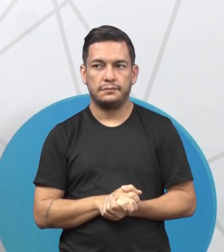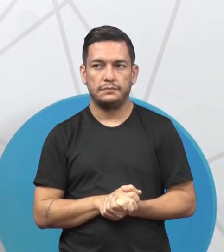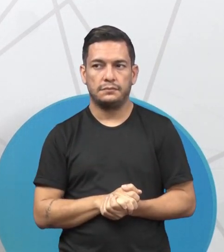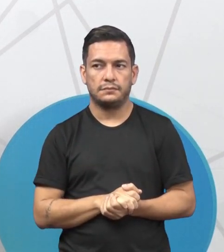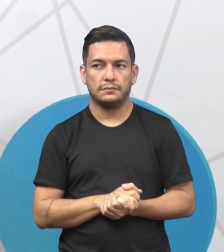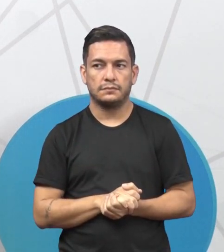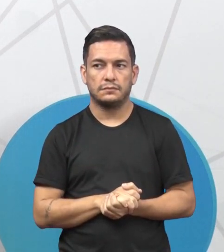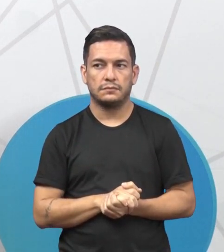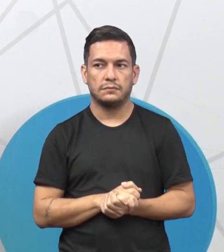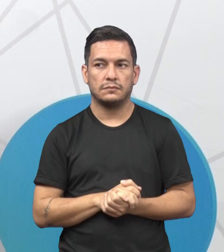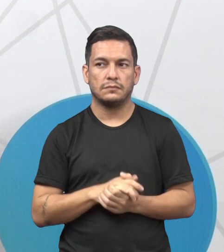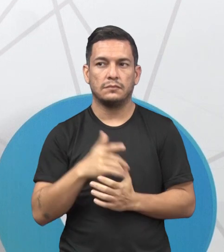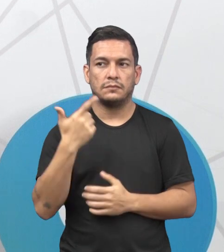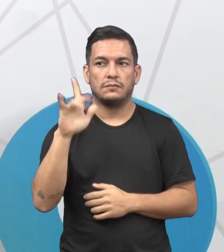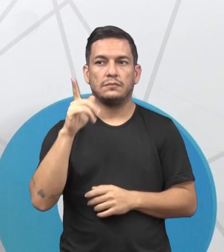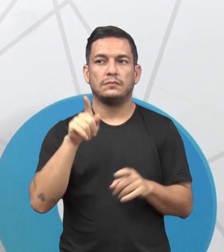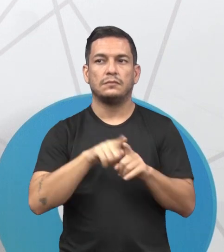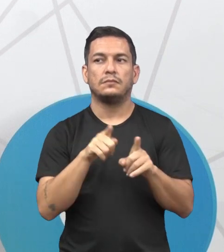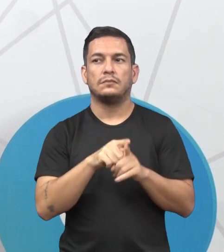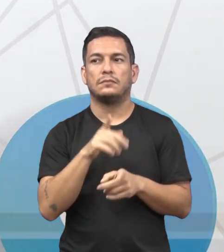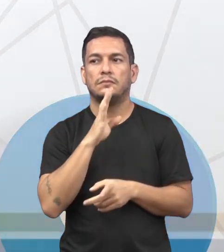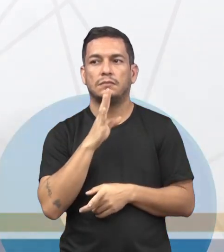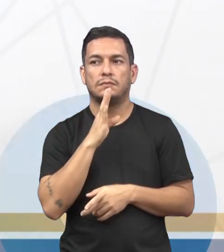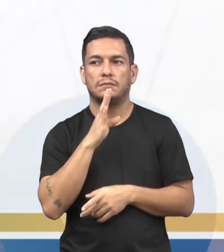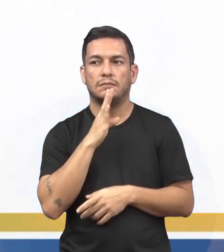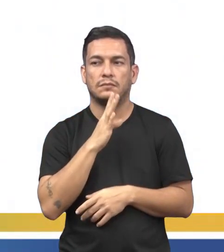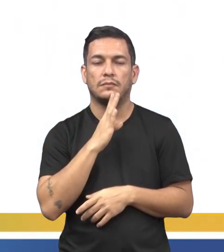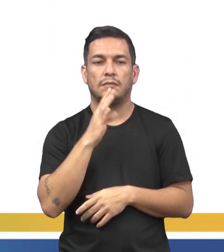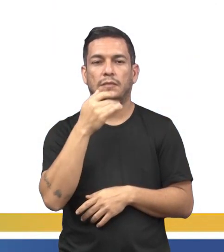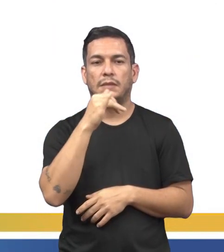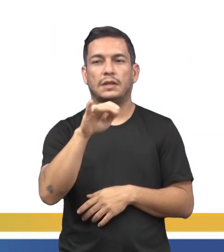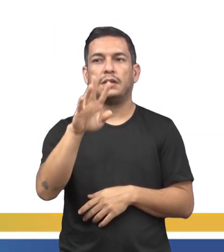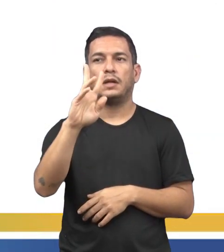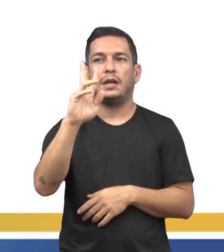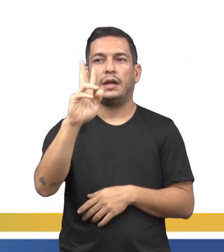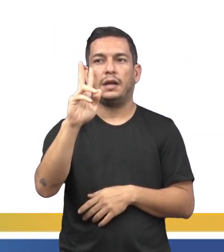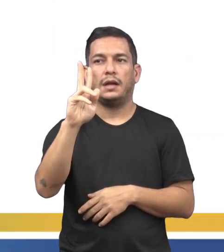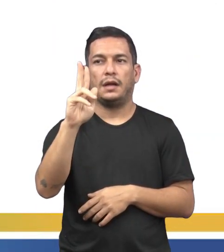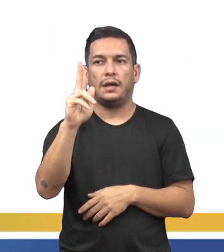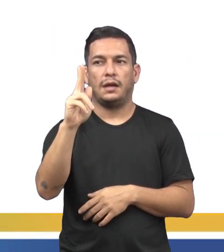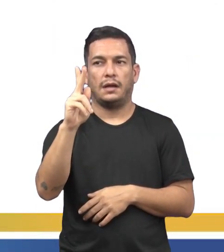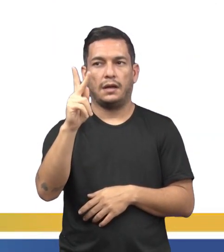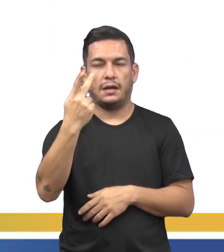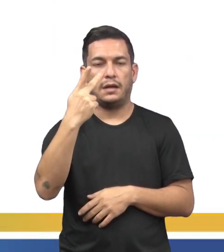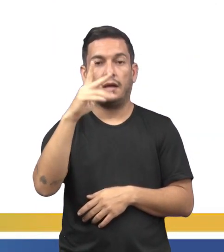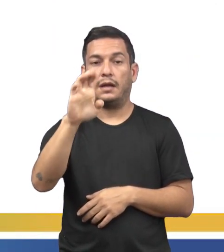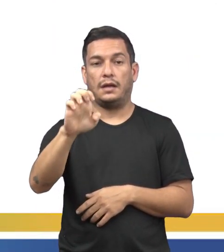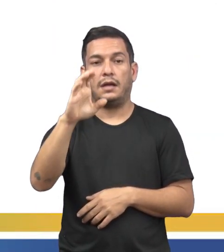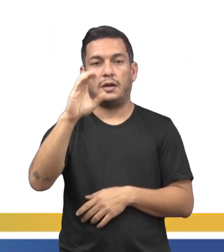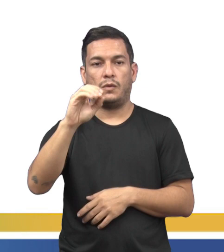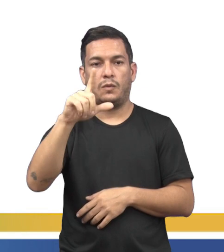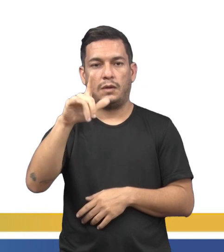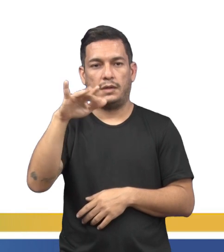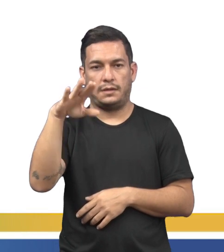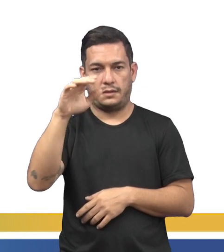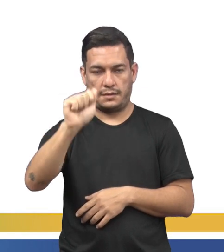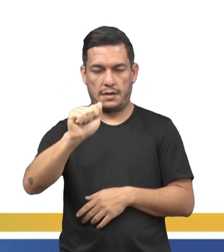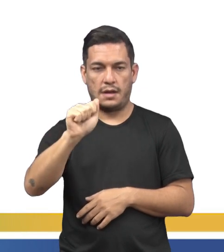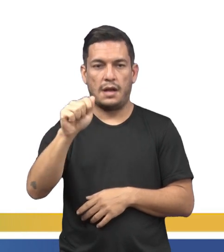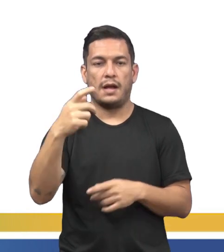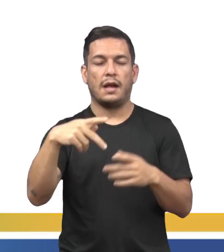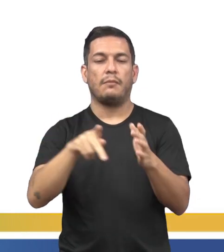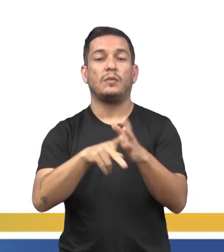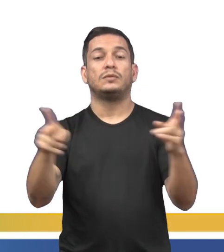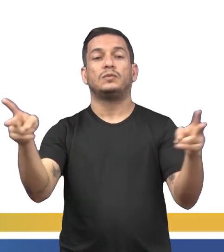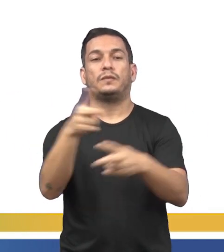Um outro exemplo muito bem conhecida é a energia eólica, ou seja, a energia proveniente dos ventos. Essa